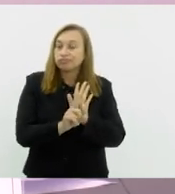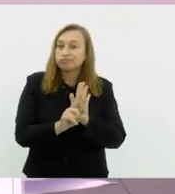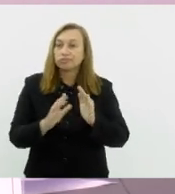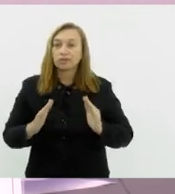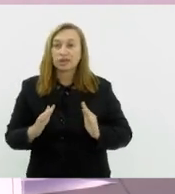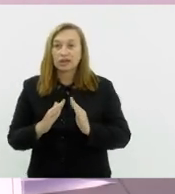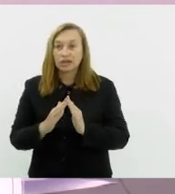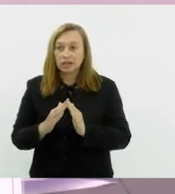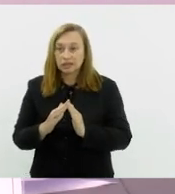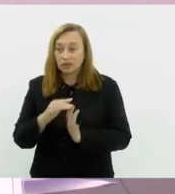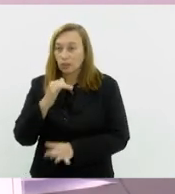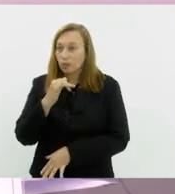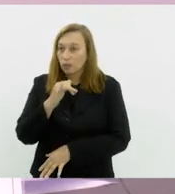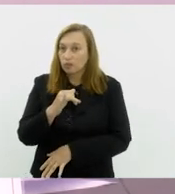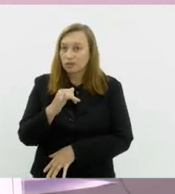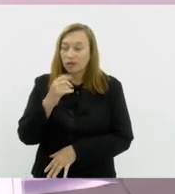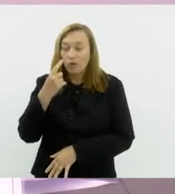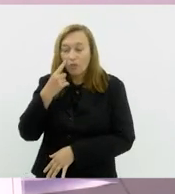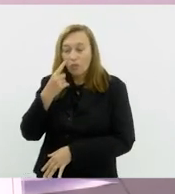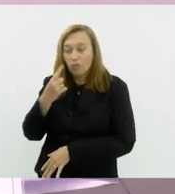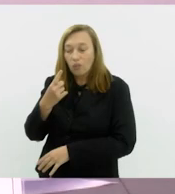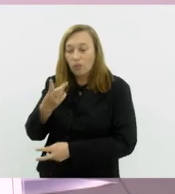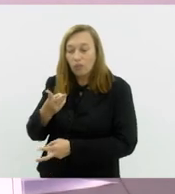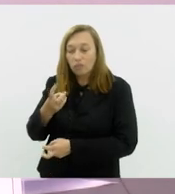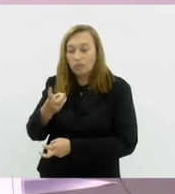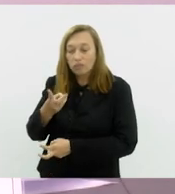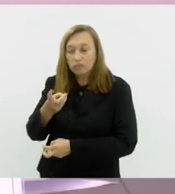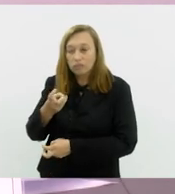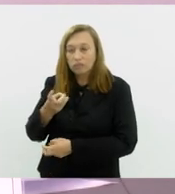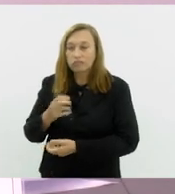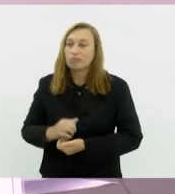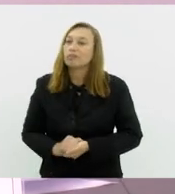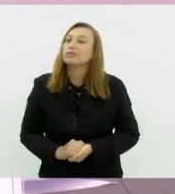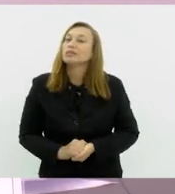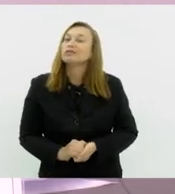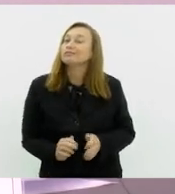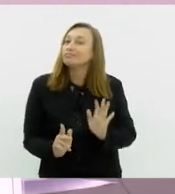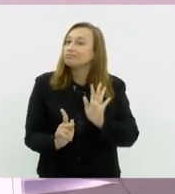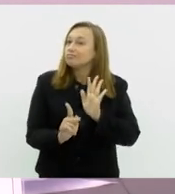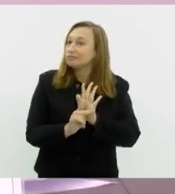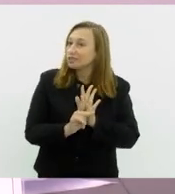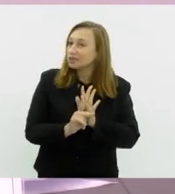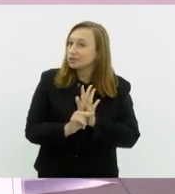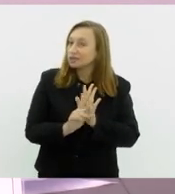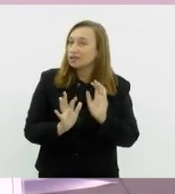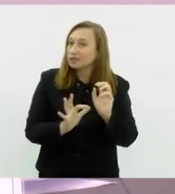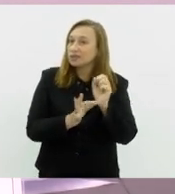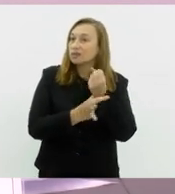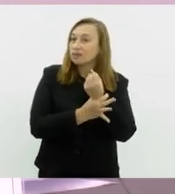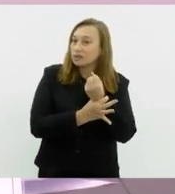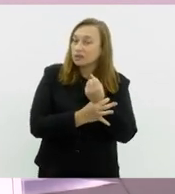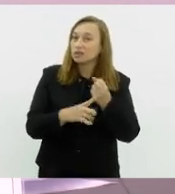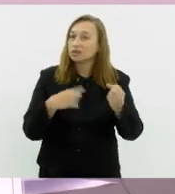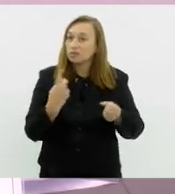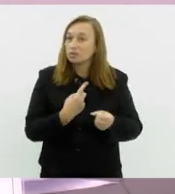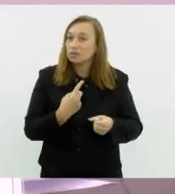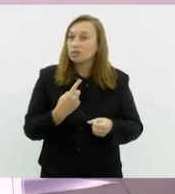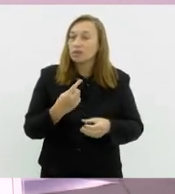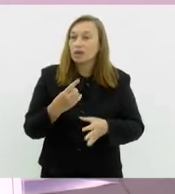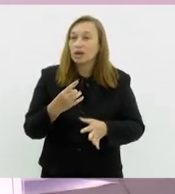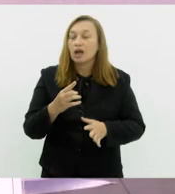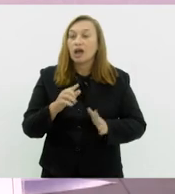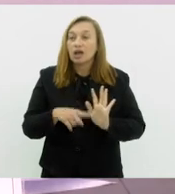Fluminense, inclusive, está com os olhos de lupa ali, com lupa, olhando o projeto e garantindo também que a gente possa qualificar melhor